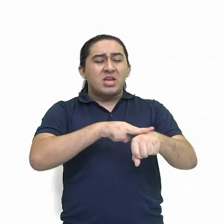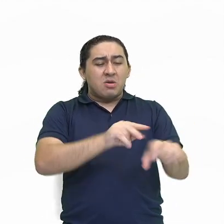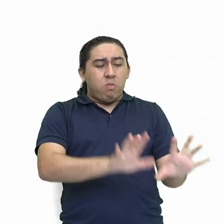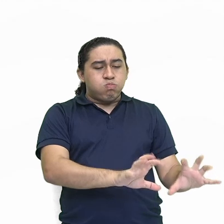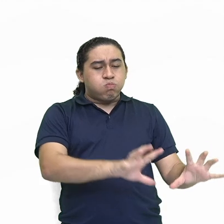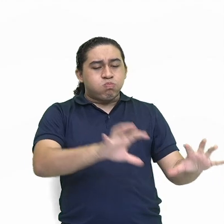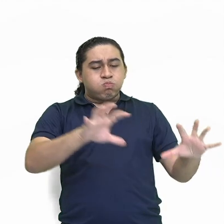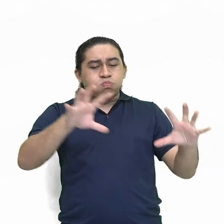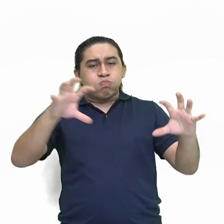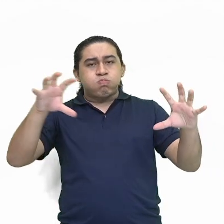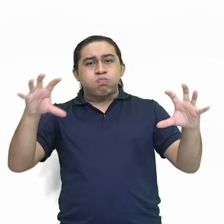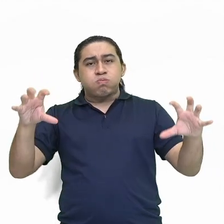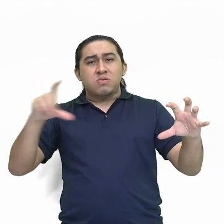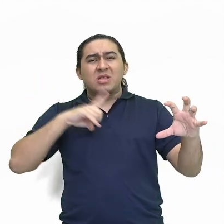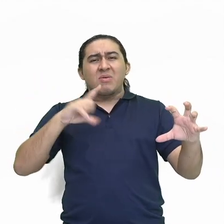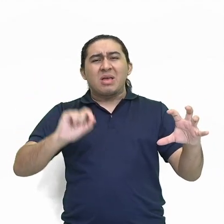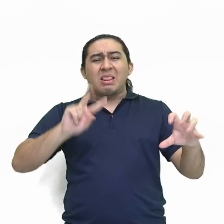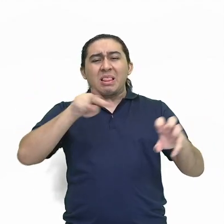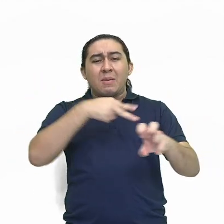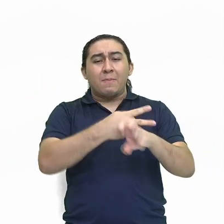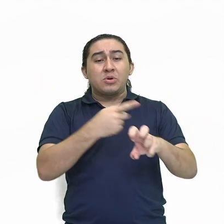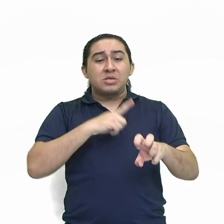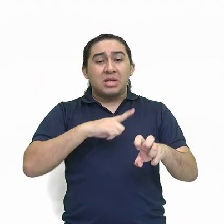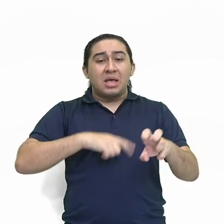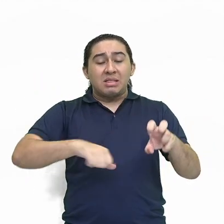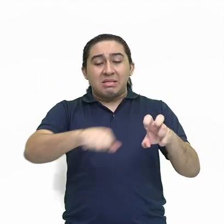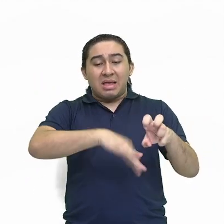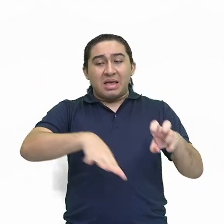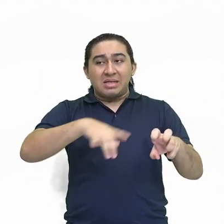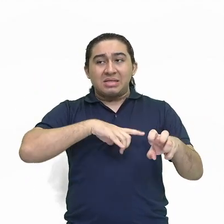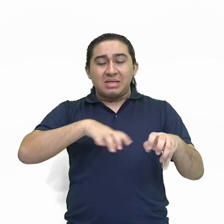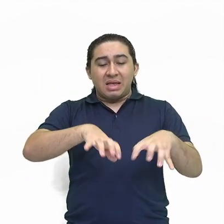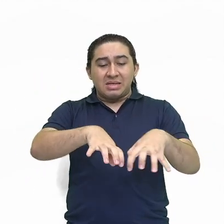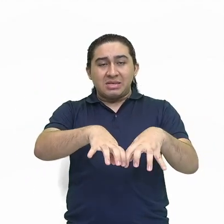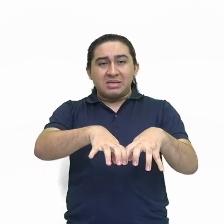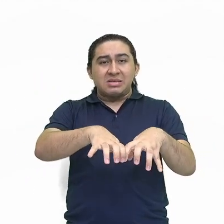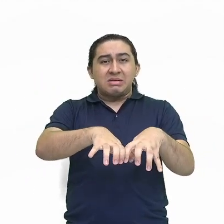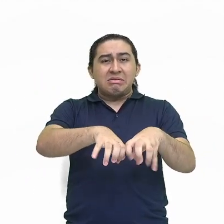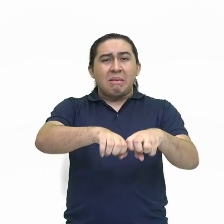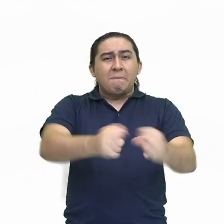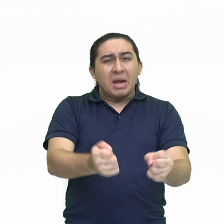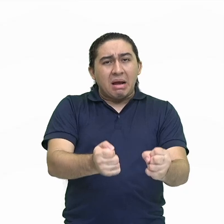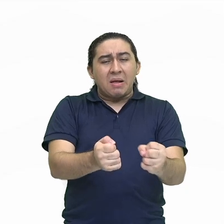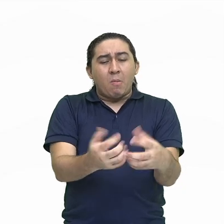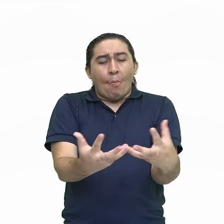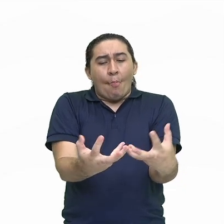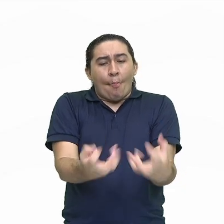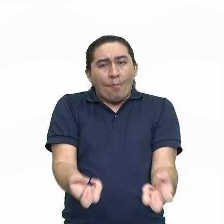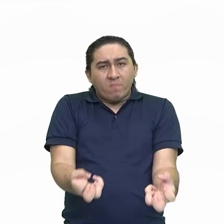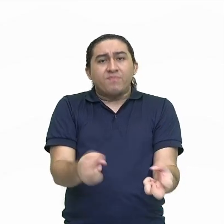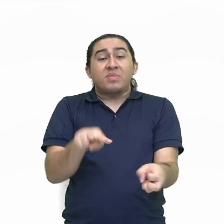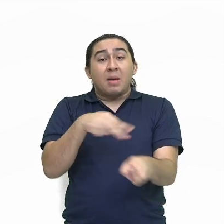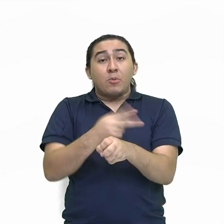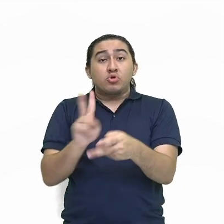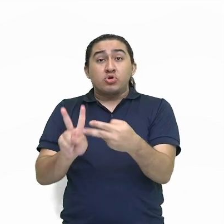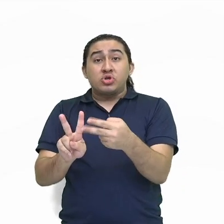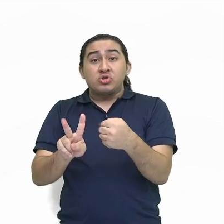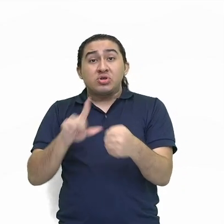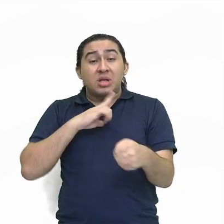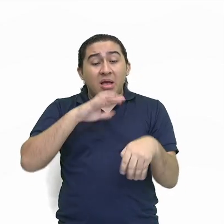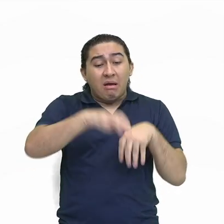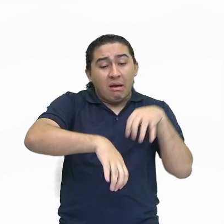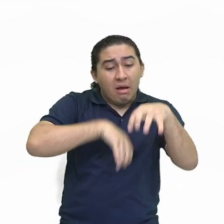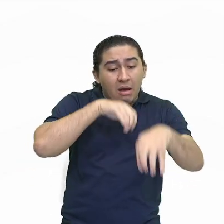que fez a terra fender. Tremer, né? Os índios cavaram com